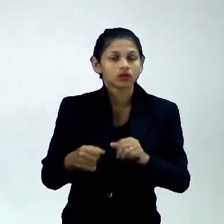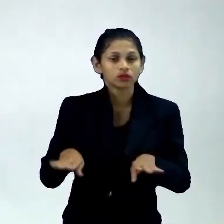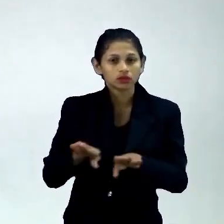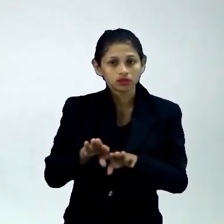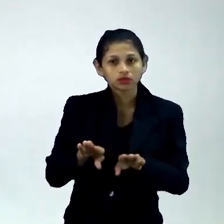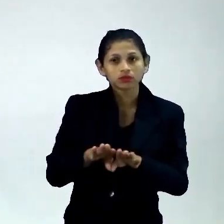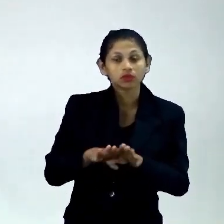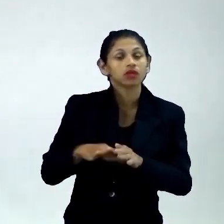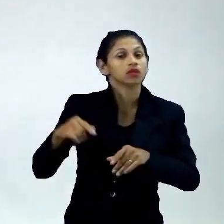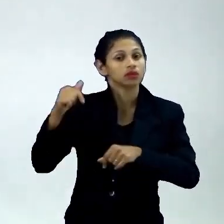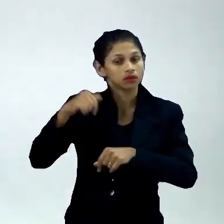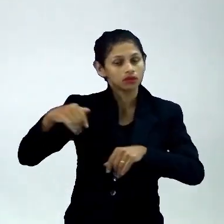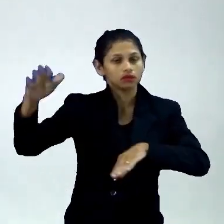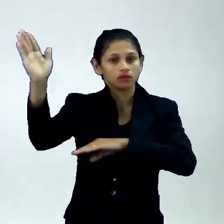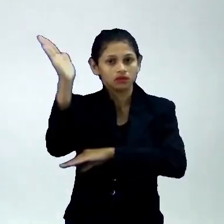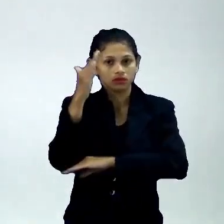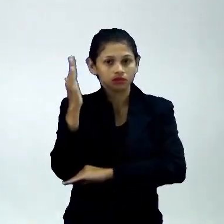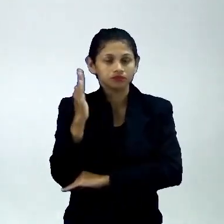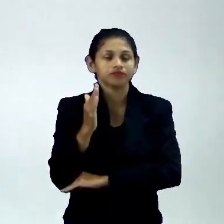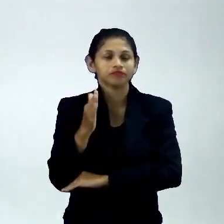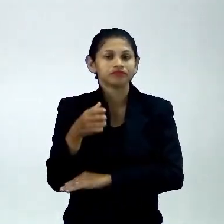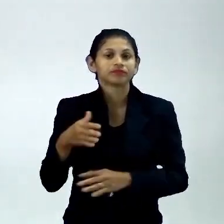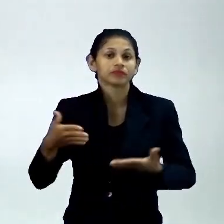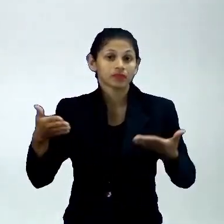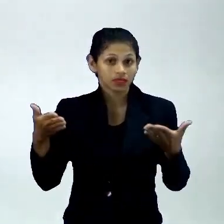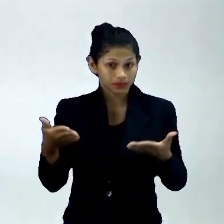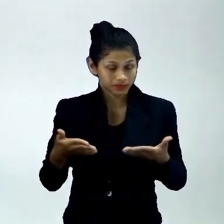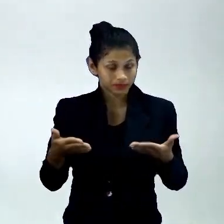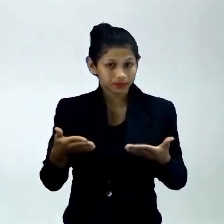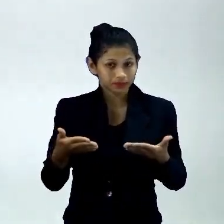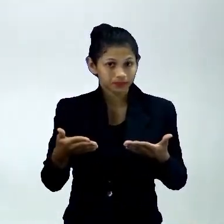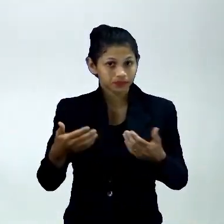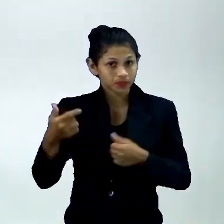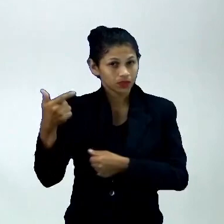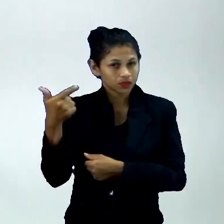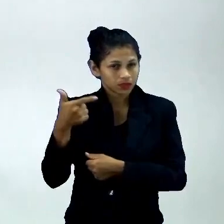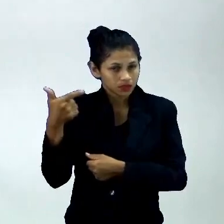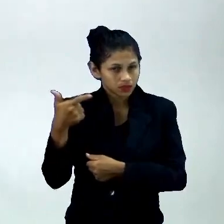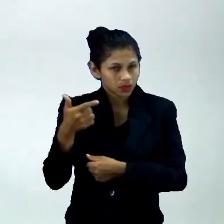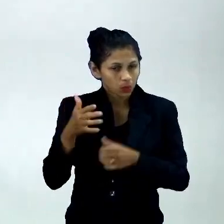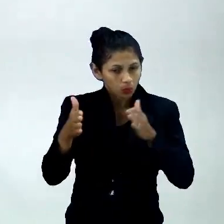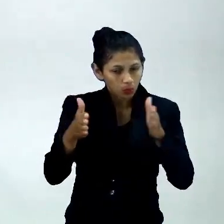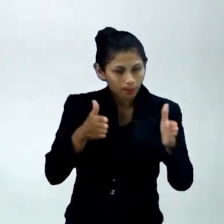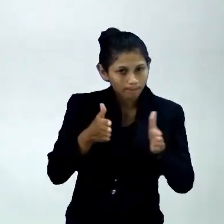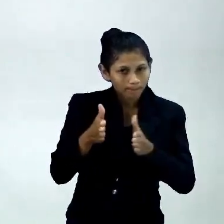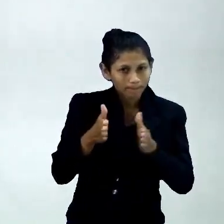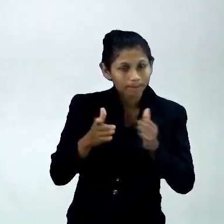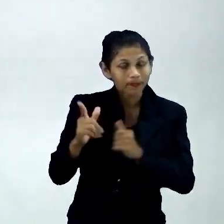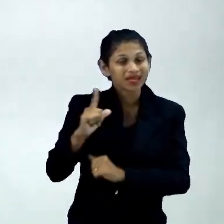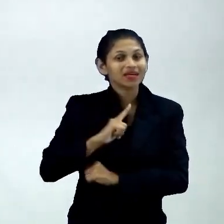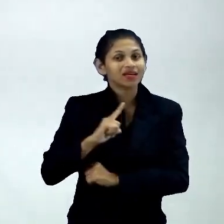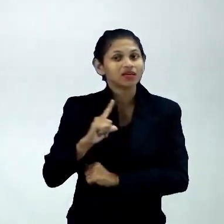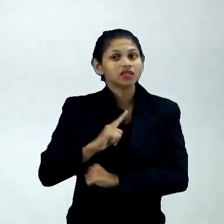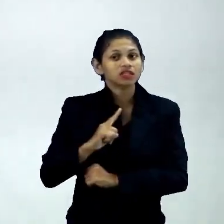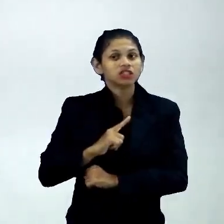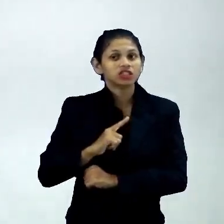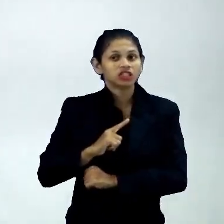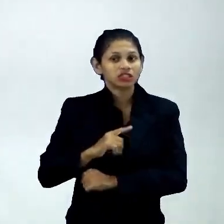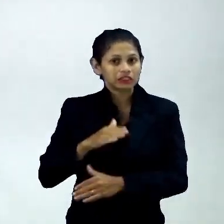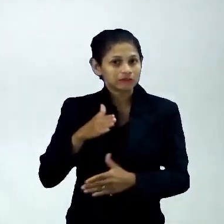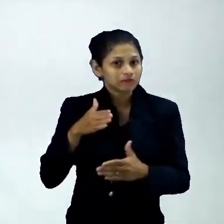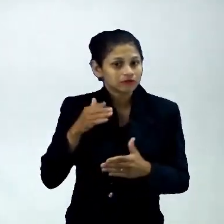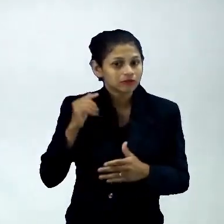a 16%. Então, aqui, nesse segundo momento, mesmo havendo indústrias, tinha esse protecionismo